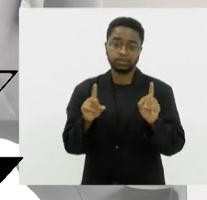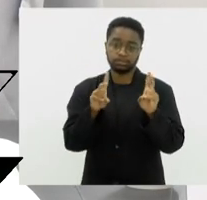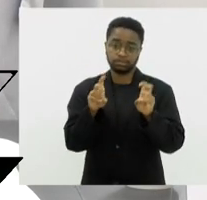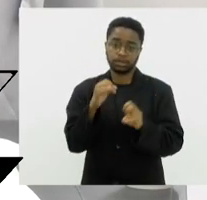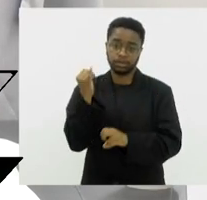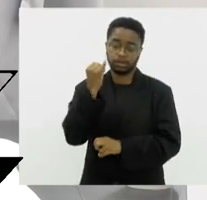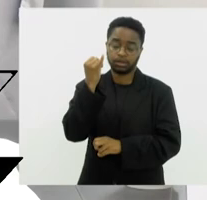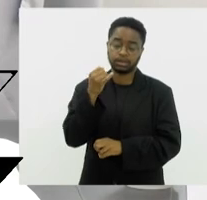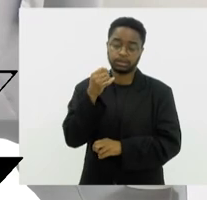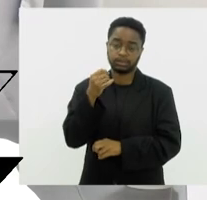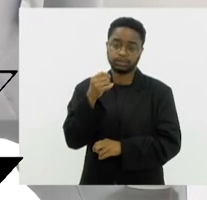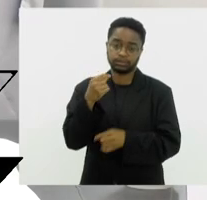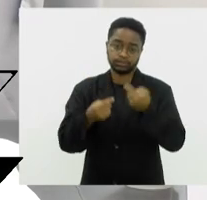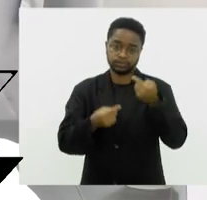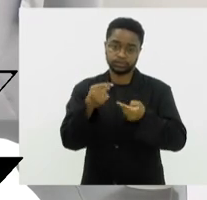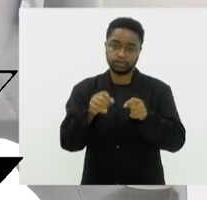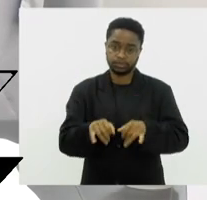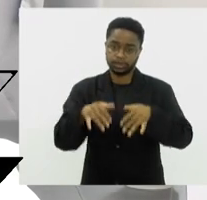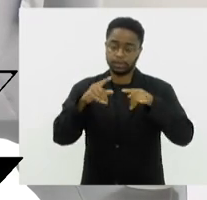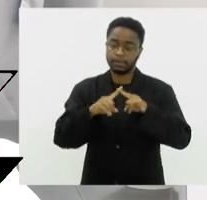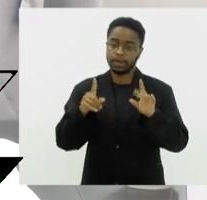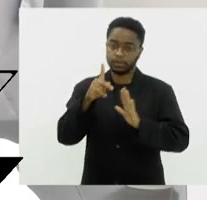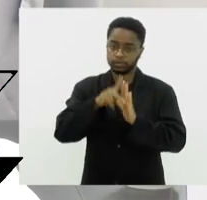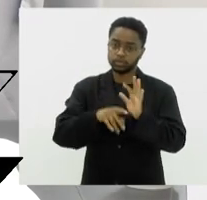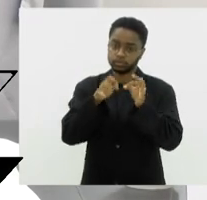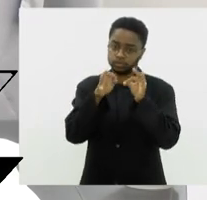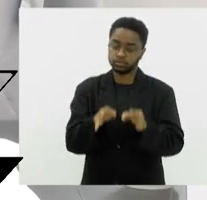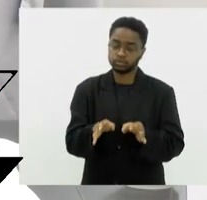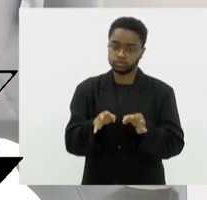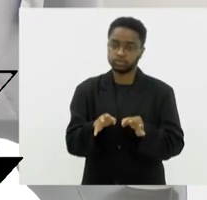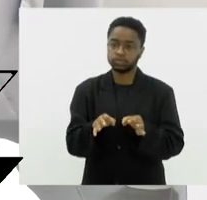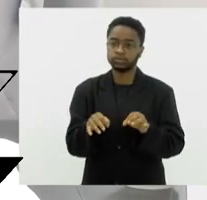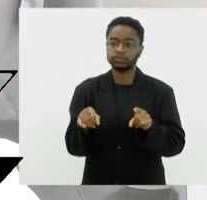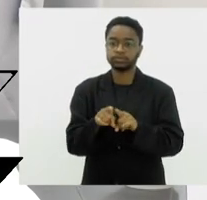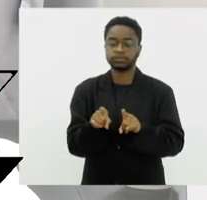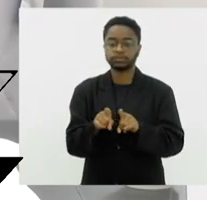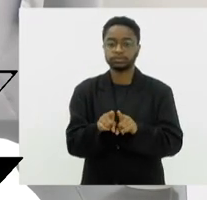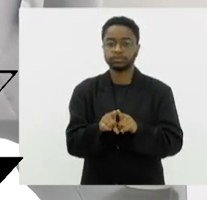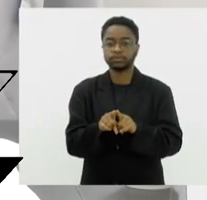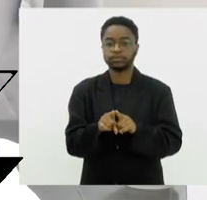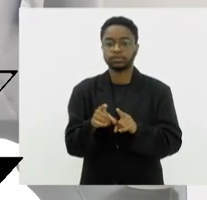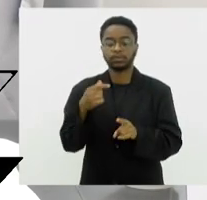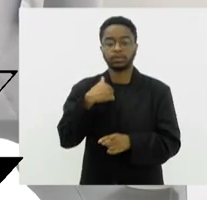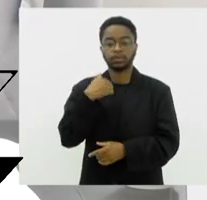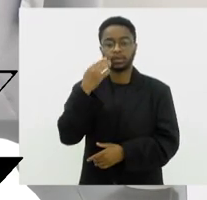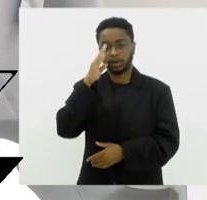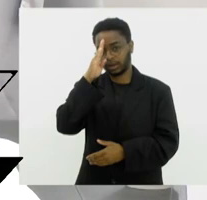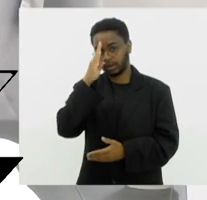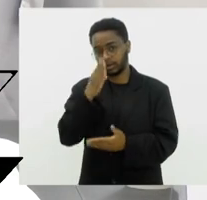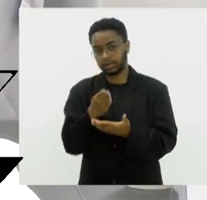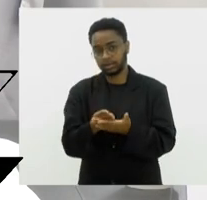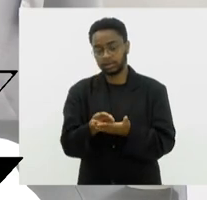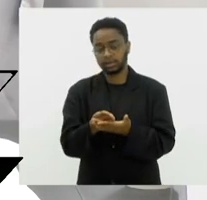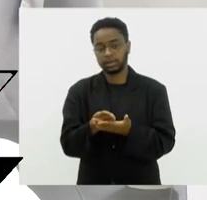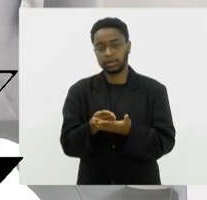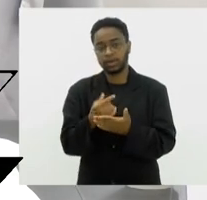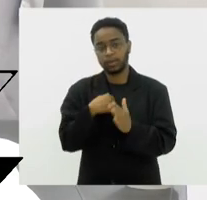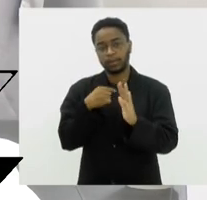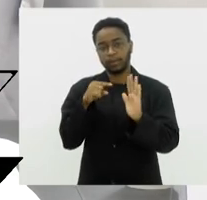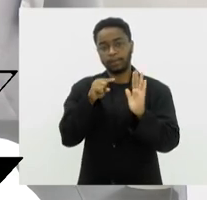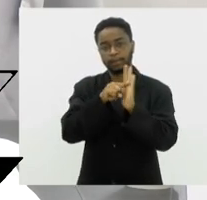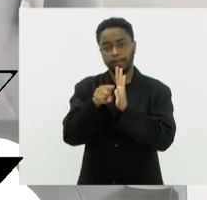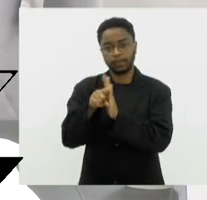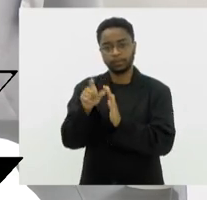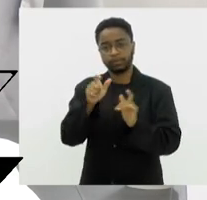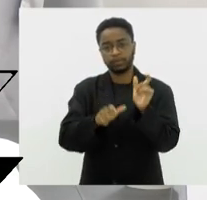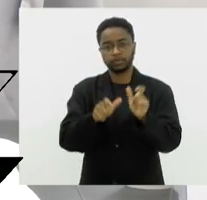plenário, mas o projeto é meritório e justo, e considero que, e aí faço aqui uma pergunta aos